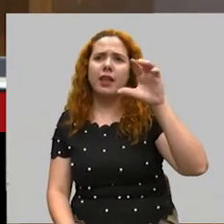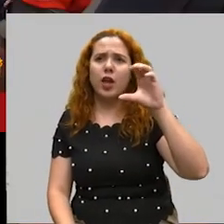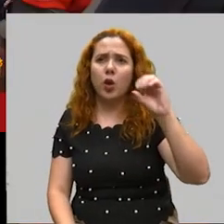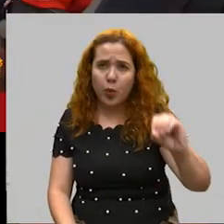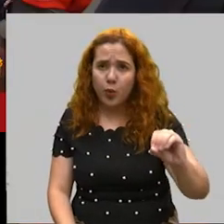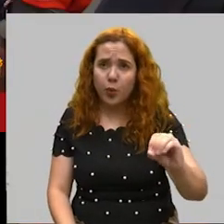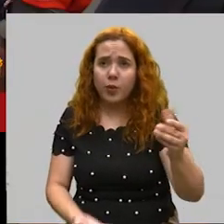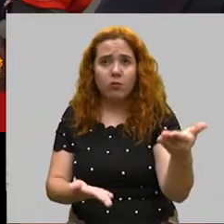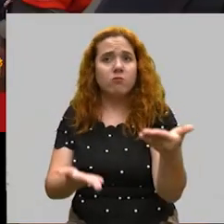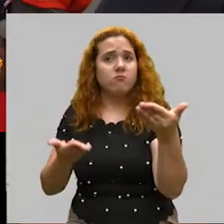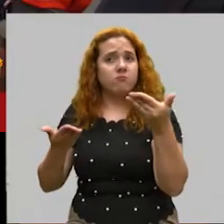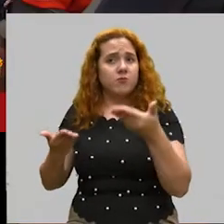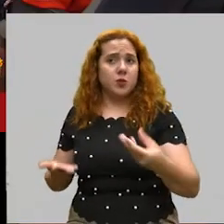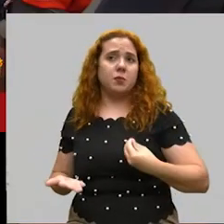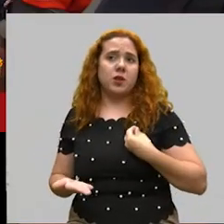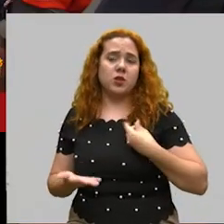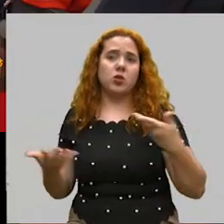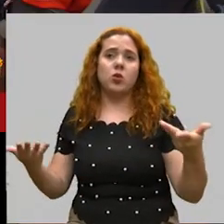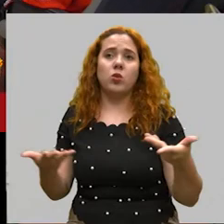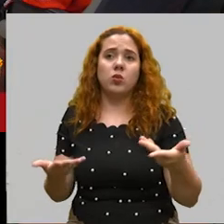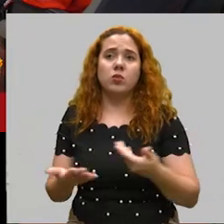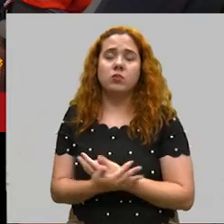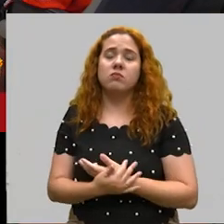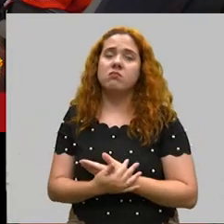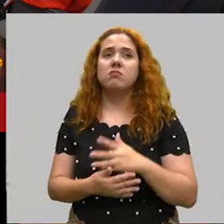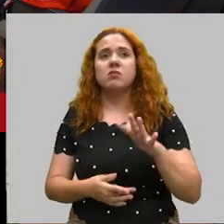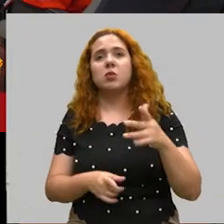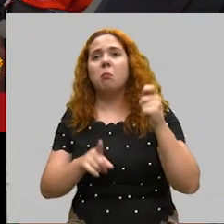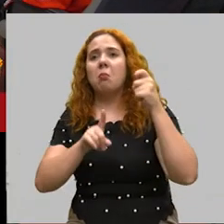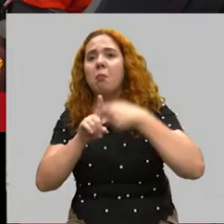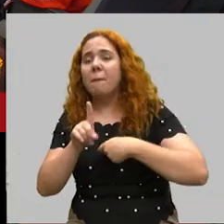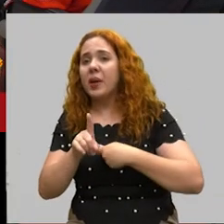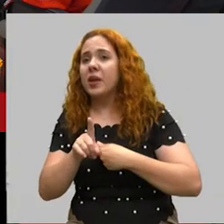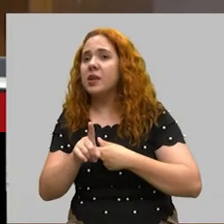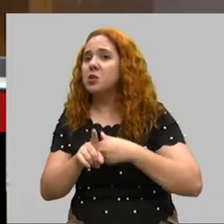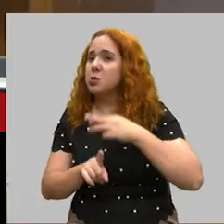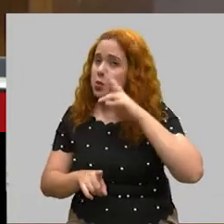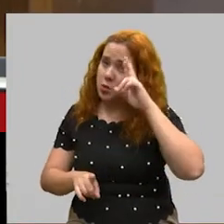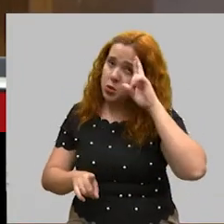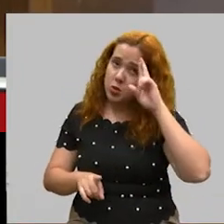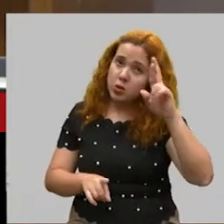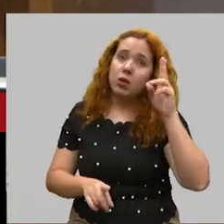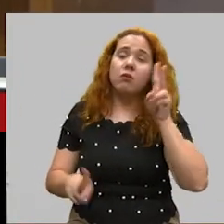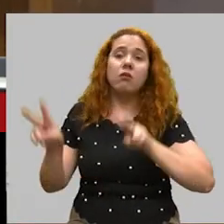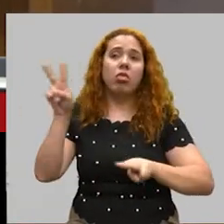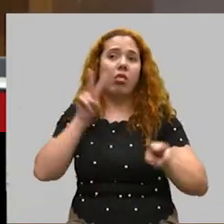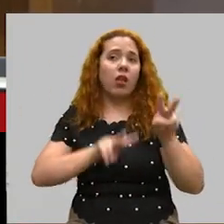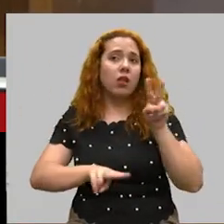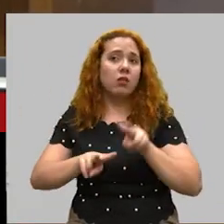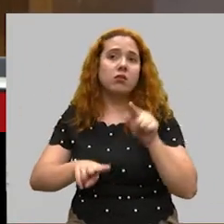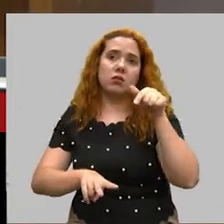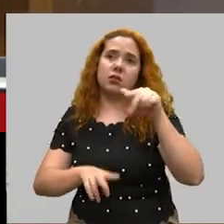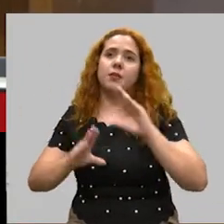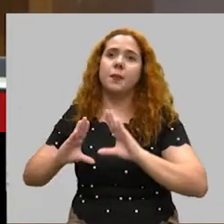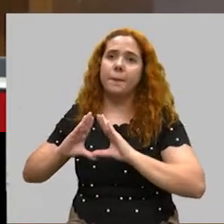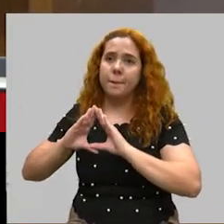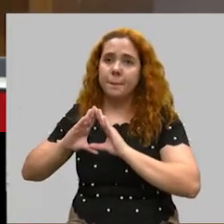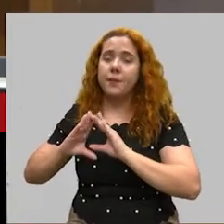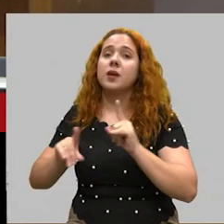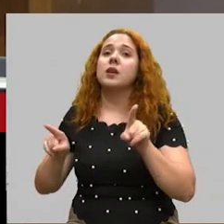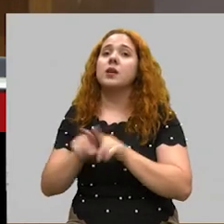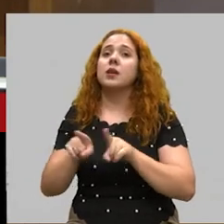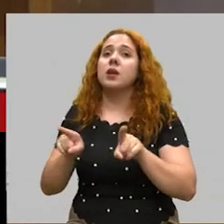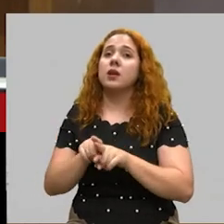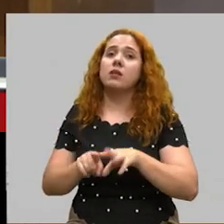eh eh tem mais ou menos um mês que eu estou como diretora sou Analista da casa eh estava na equipe da